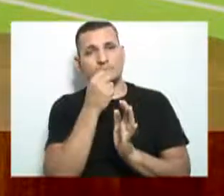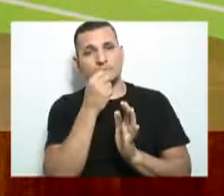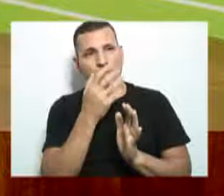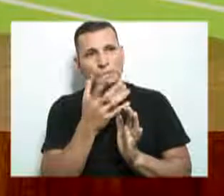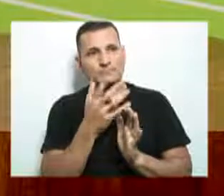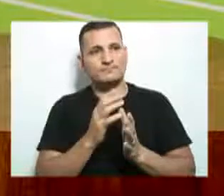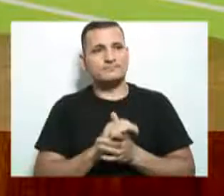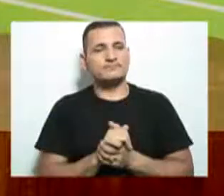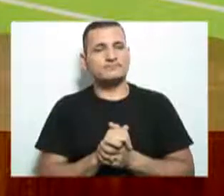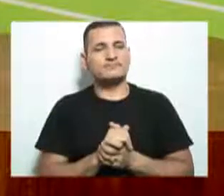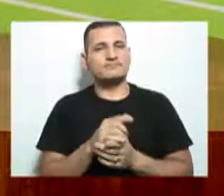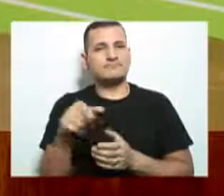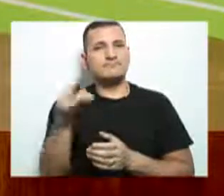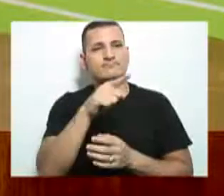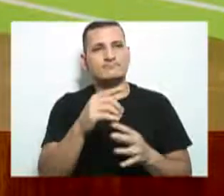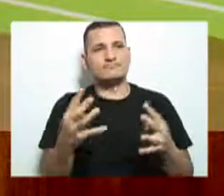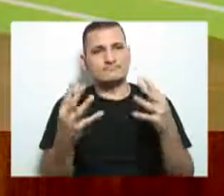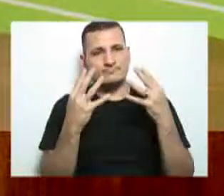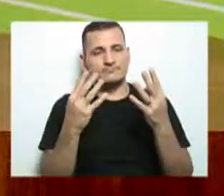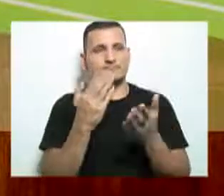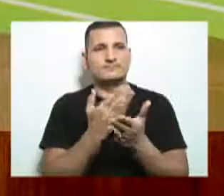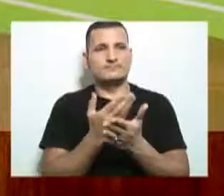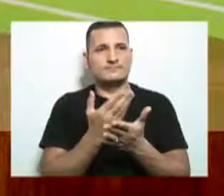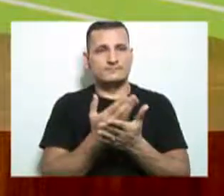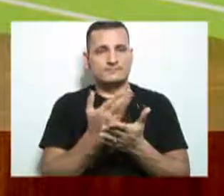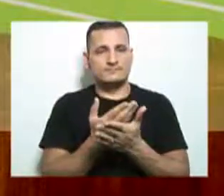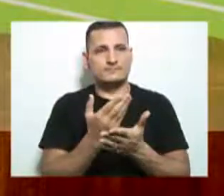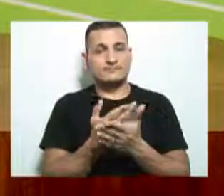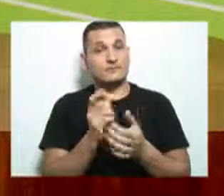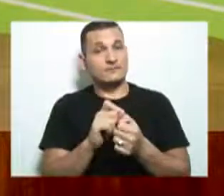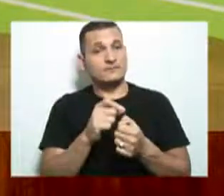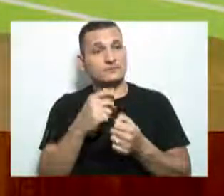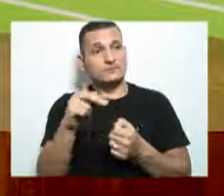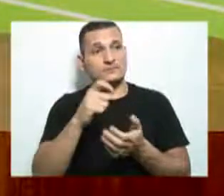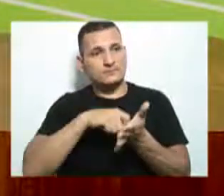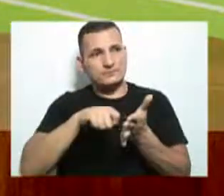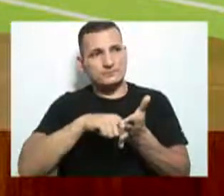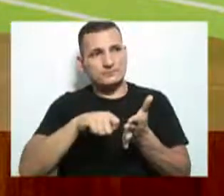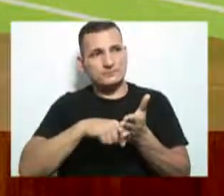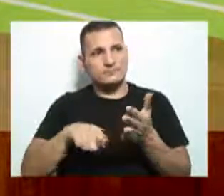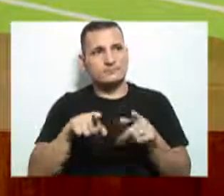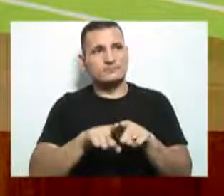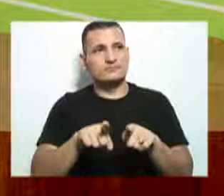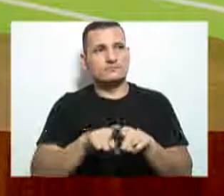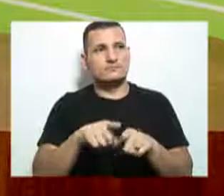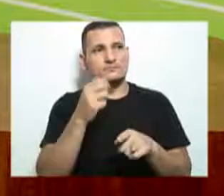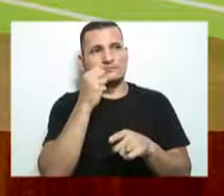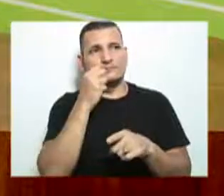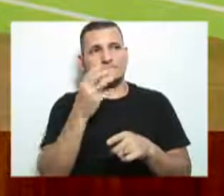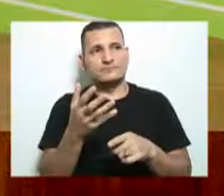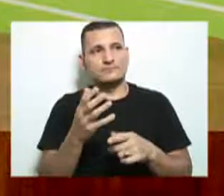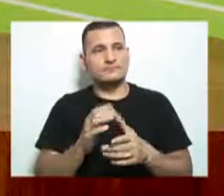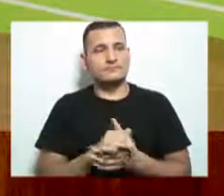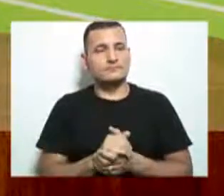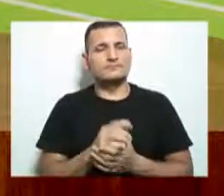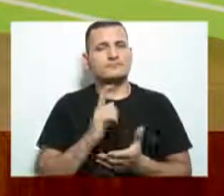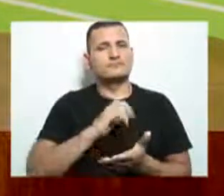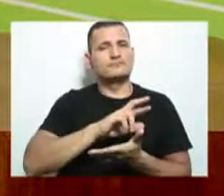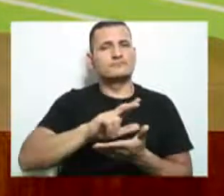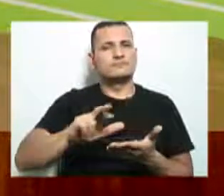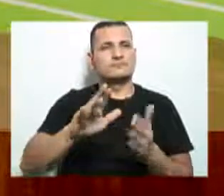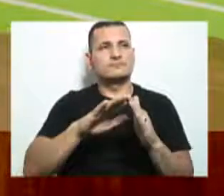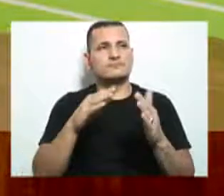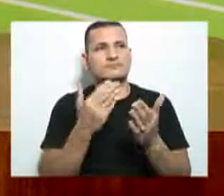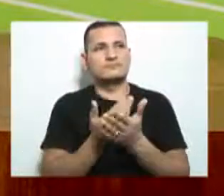estão aí prestando atenção na aula e fazendo as anotações de vocês, né? É muito bom. Então, tem várias escolas